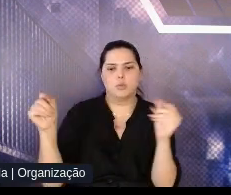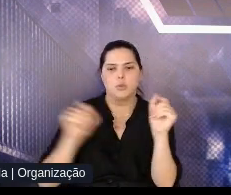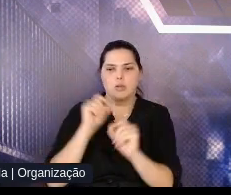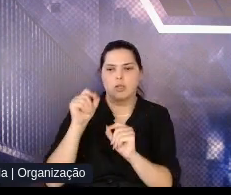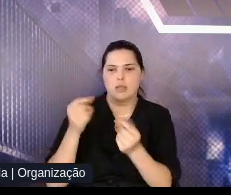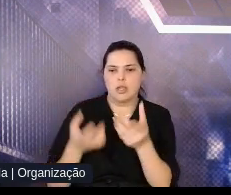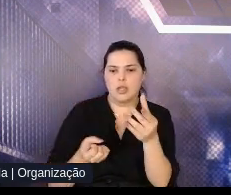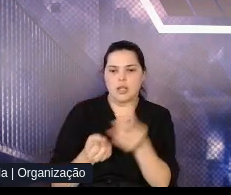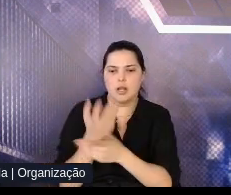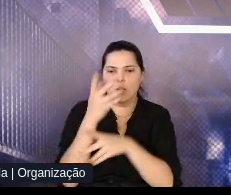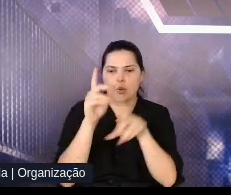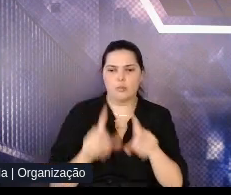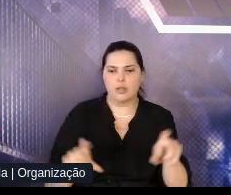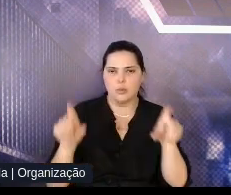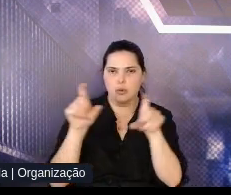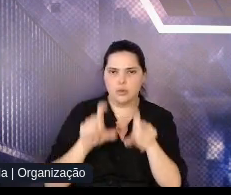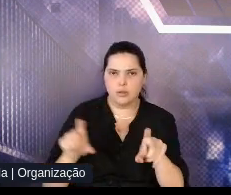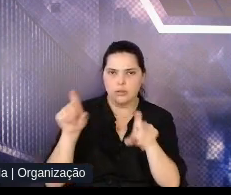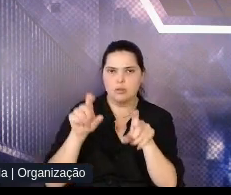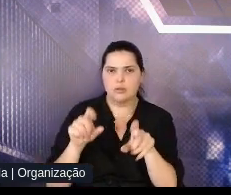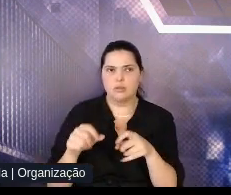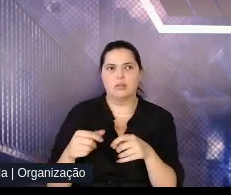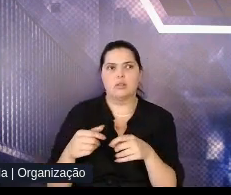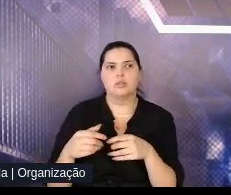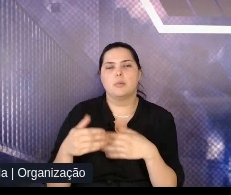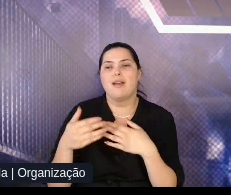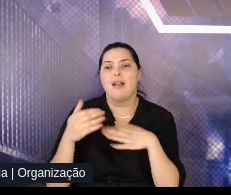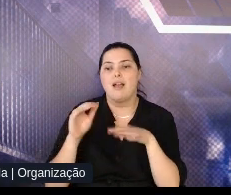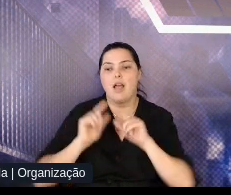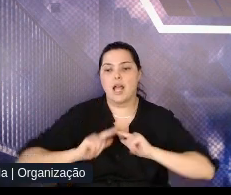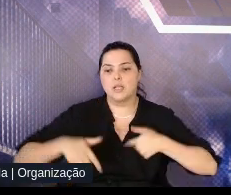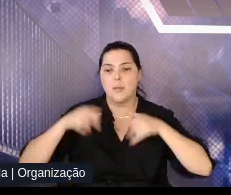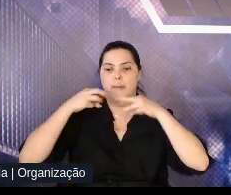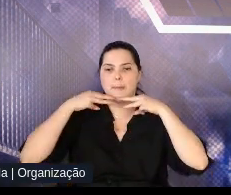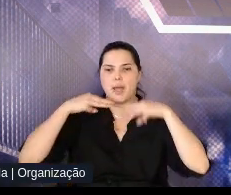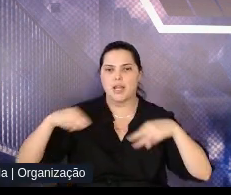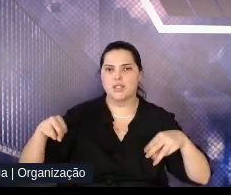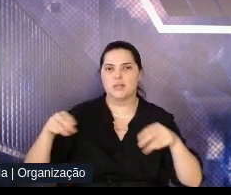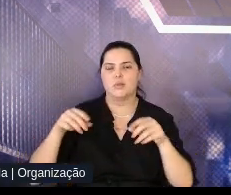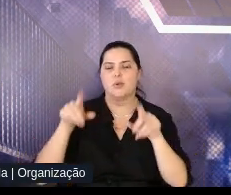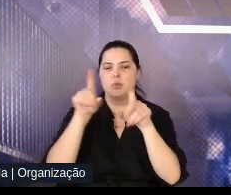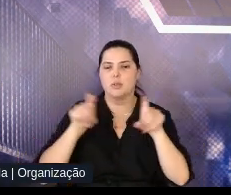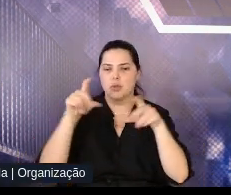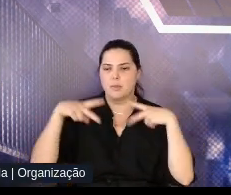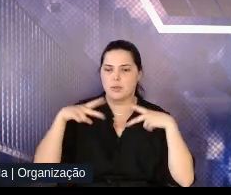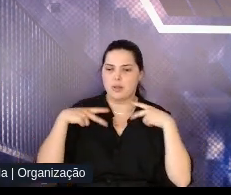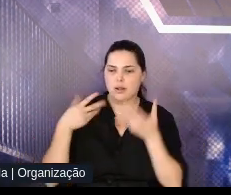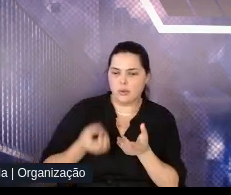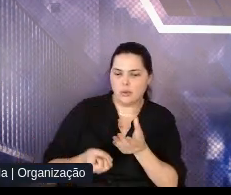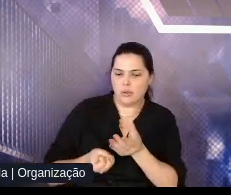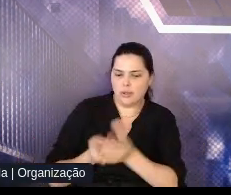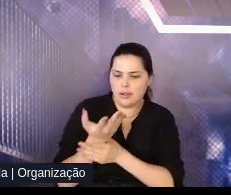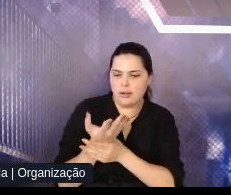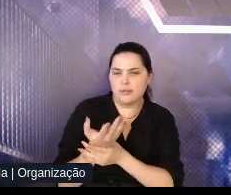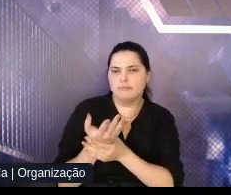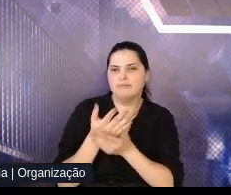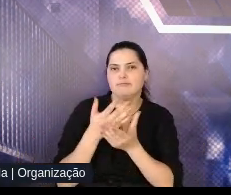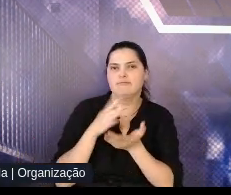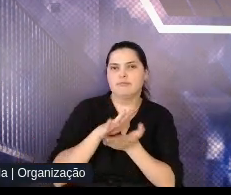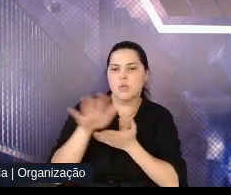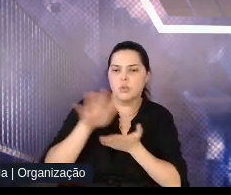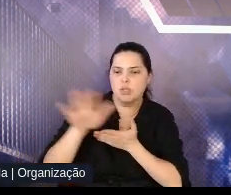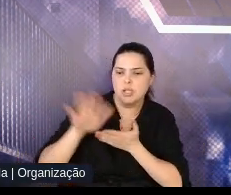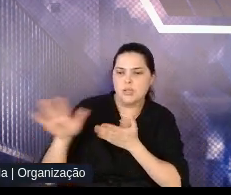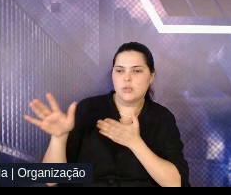surgimento de computadores, graças a uma ação de marketing. Então, quando os computadores pessoais eles foram produzidos, eles